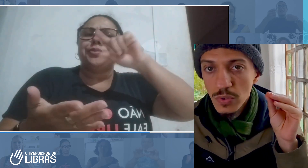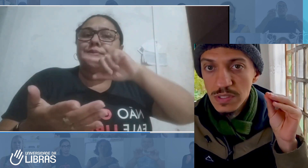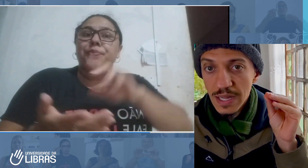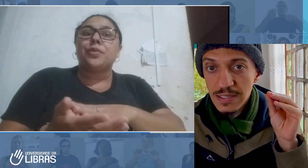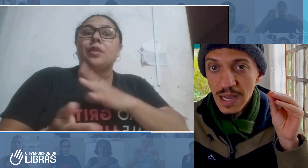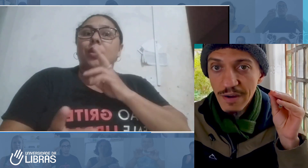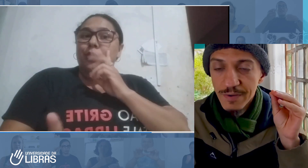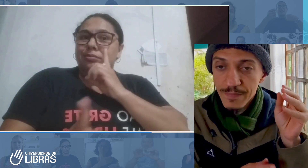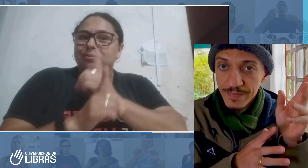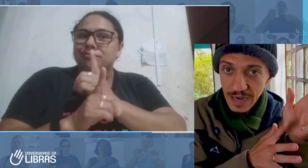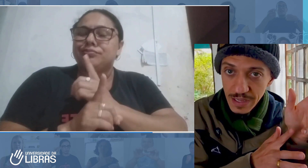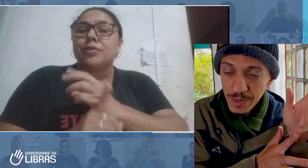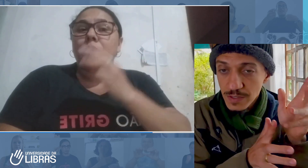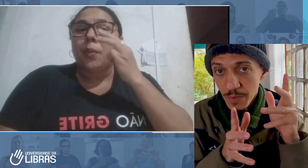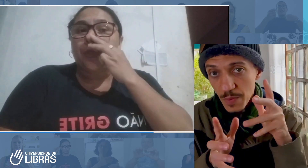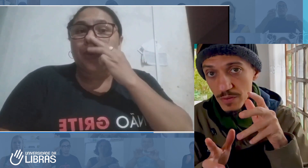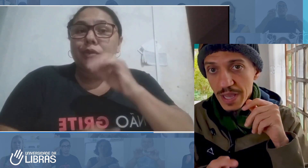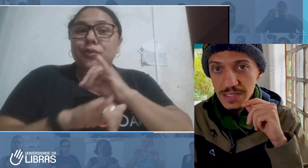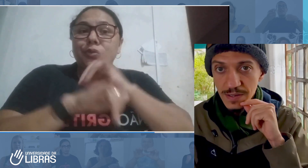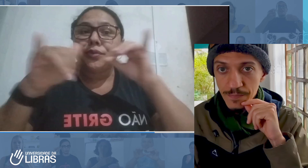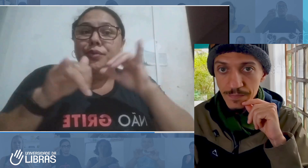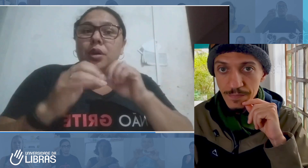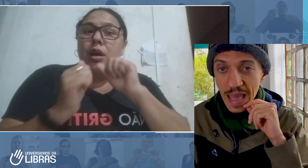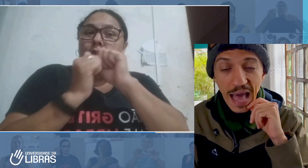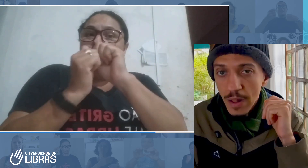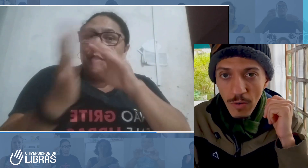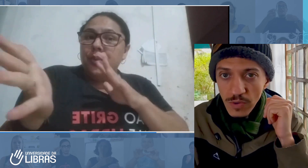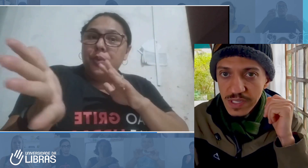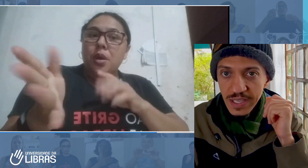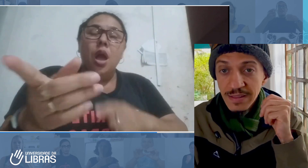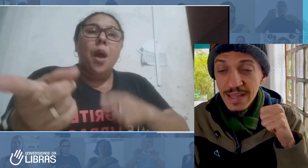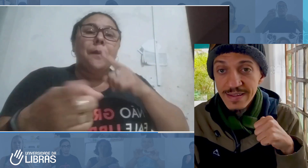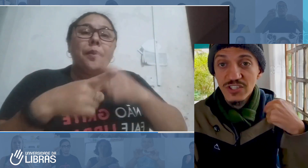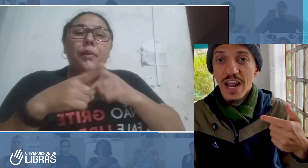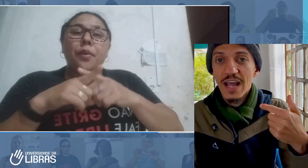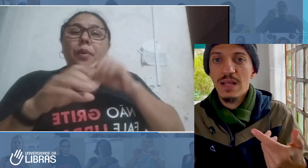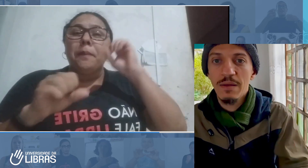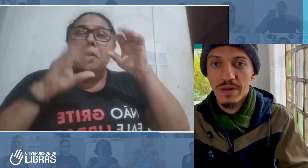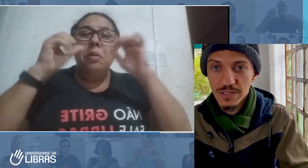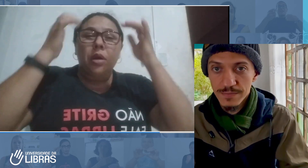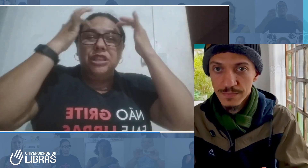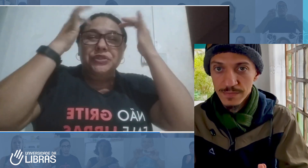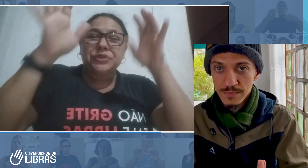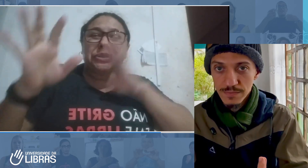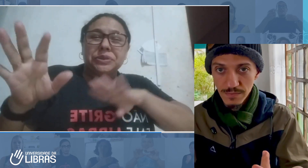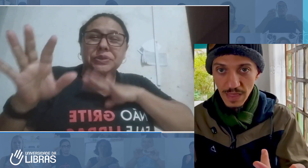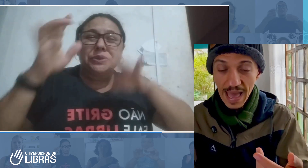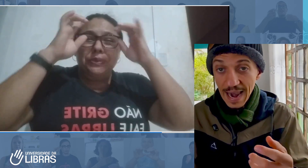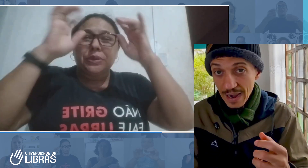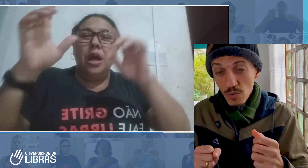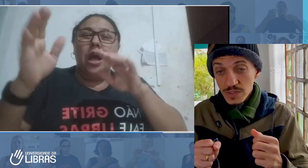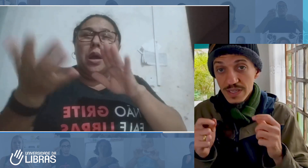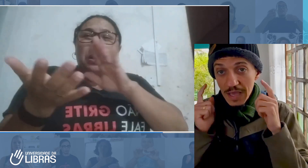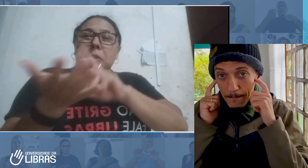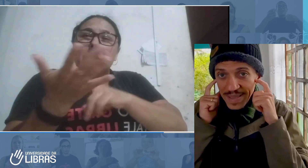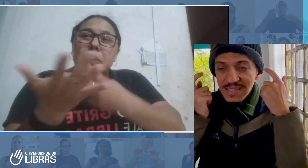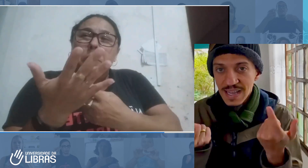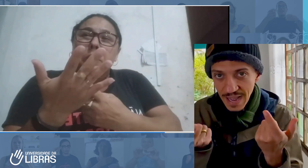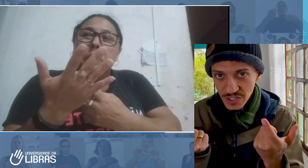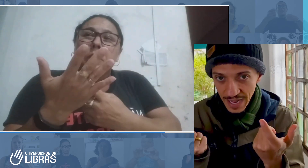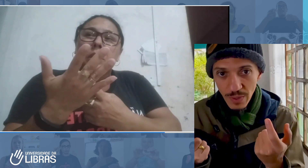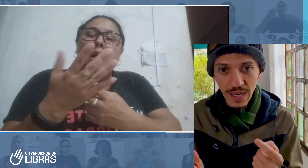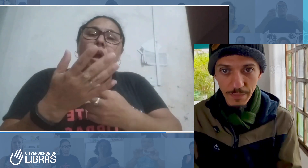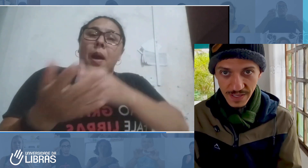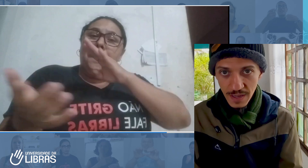que o surdo sinalizava, da Libras para o português. Ela não conseguia entender direto em Libras. Ela não conseguia